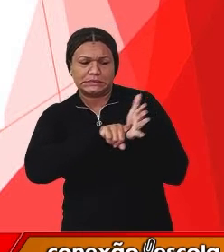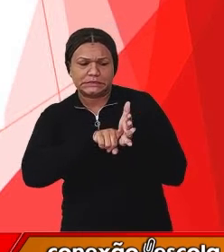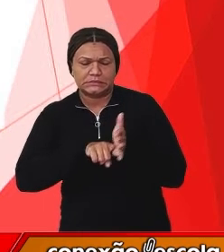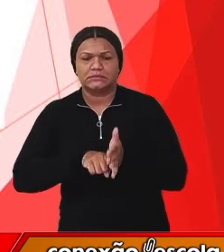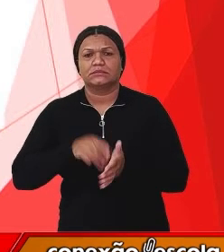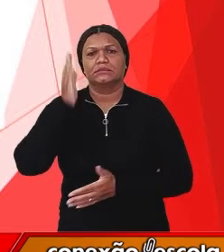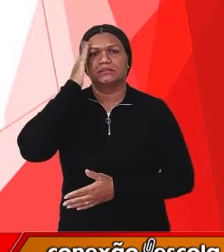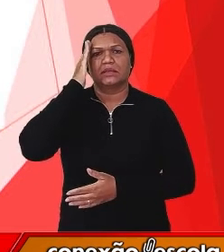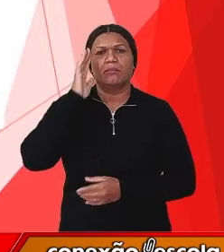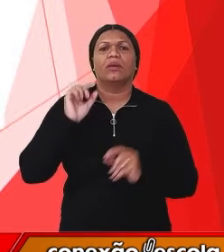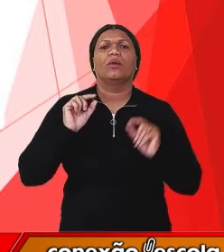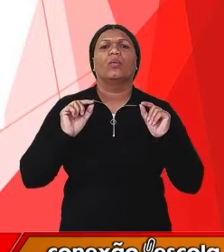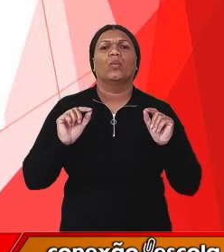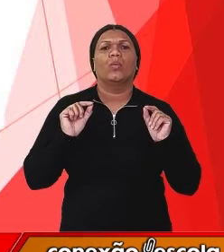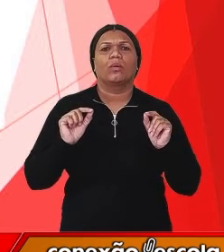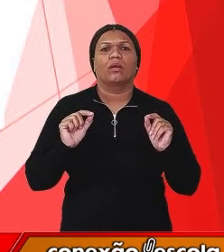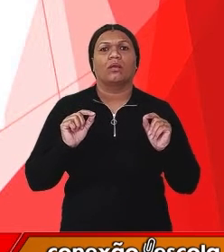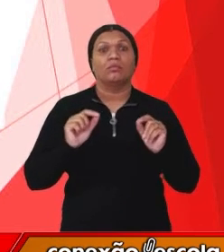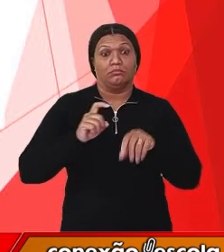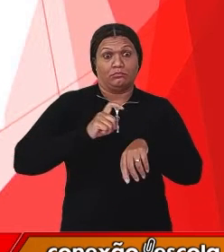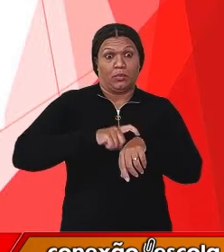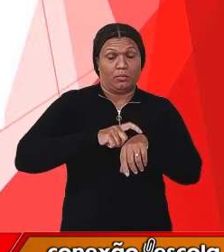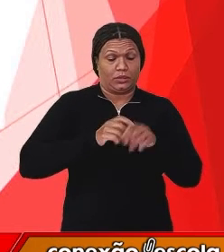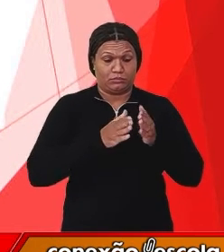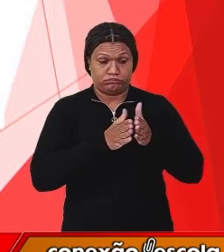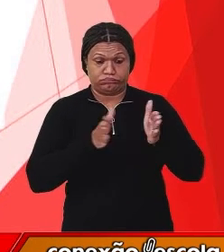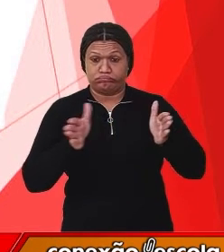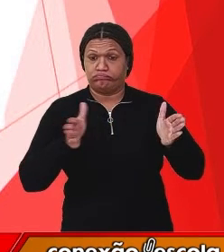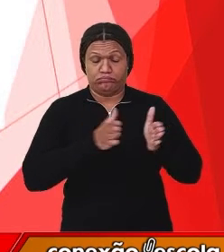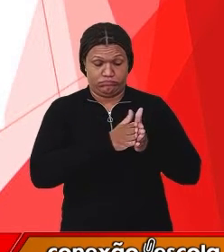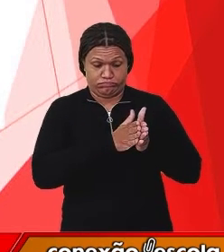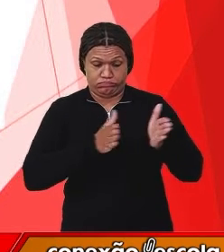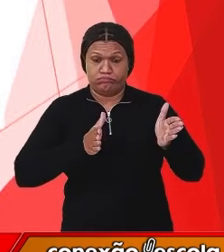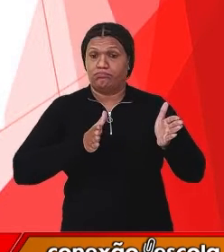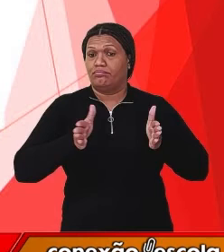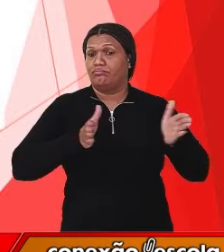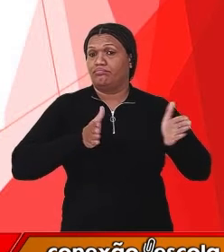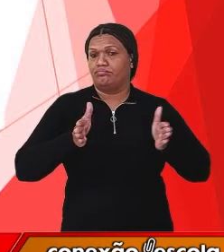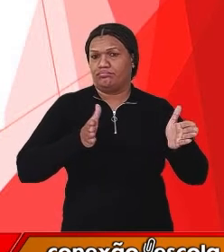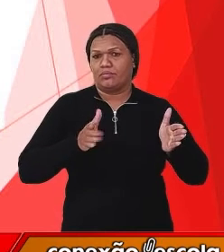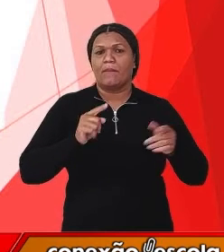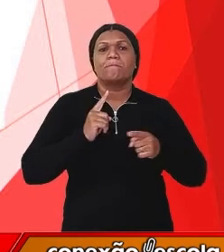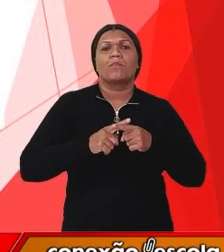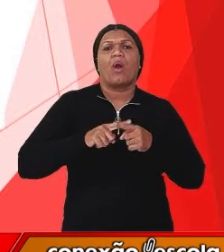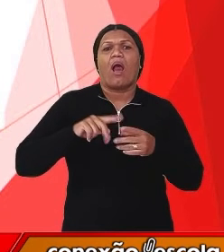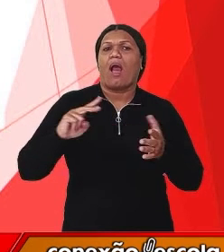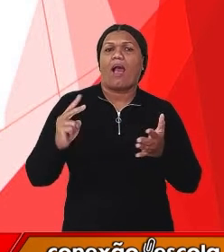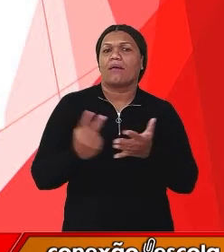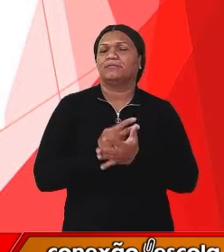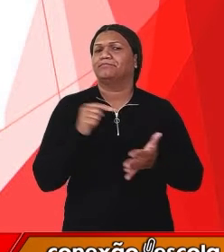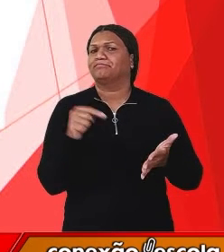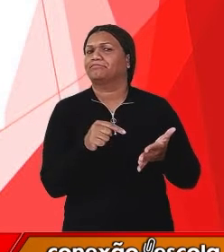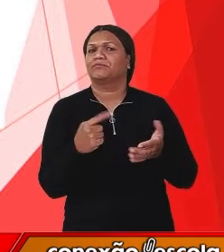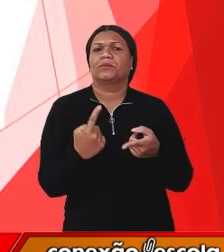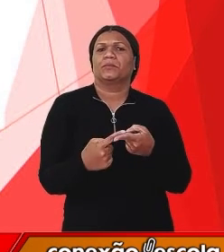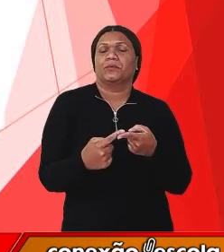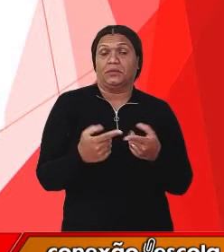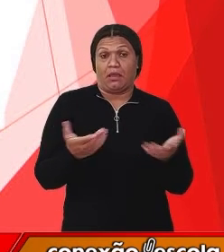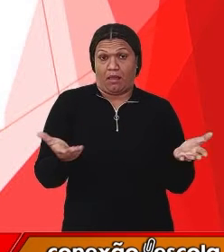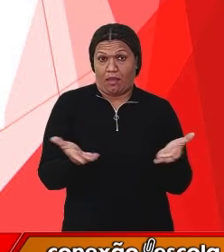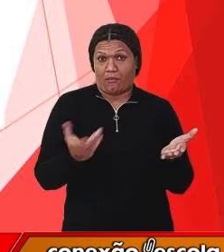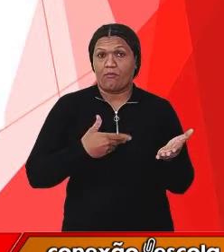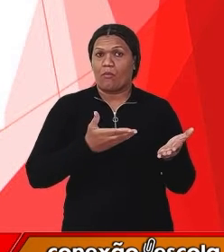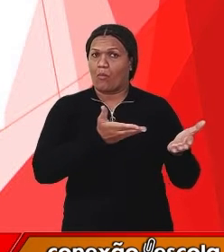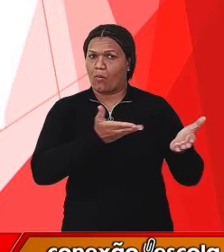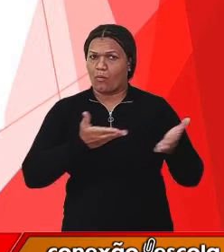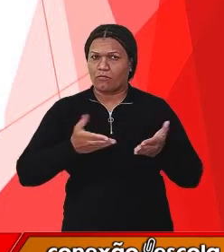em consideração a época e os porquês daquele acontecimento. Convido